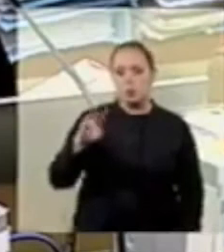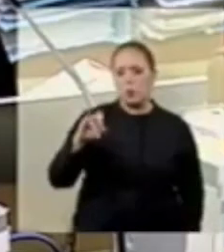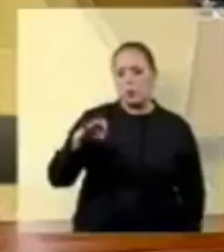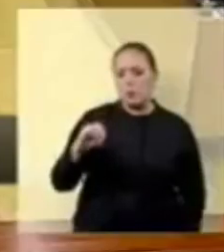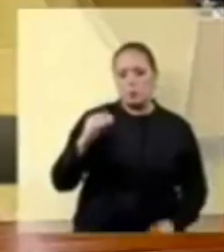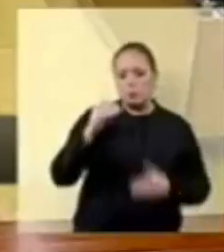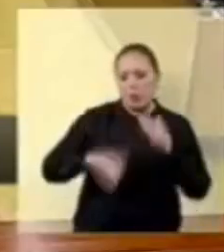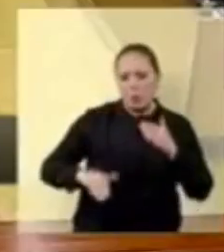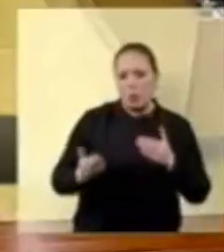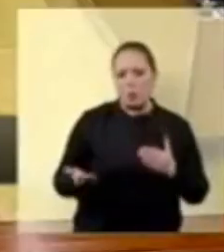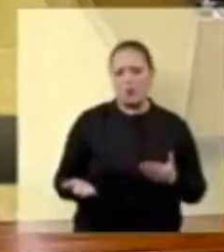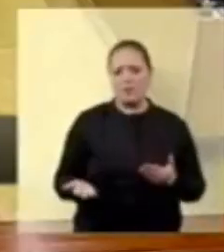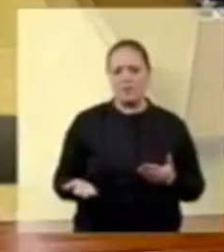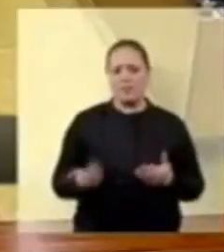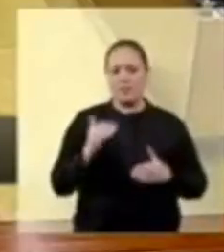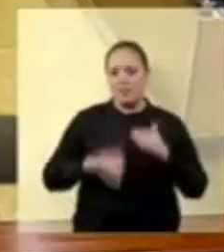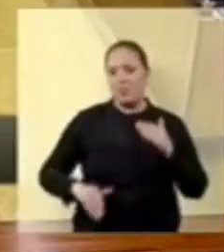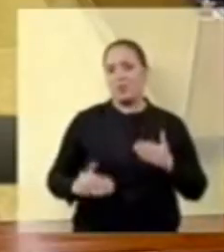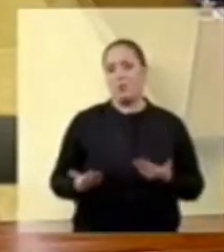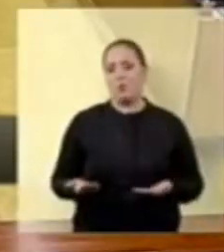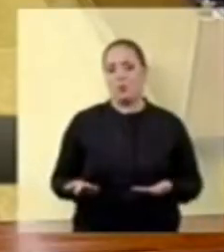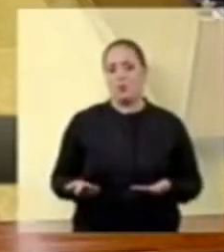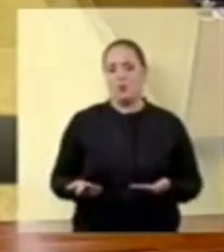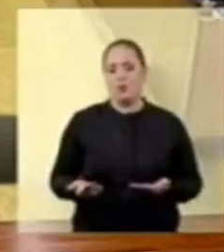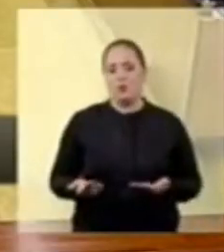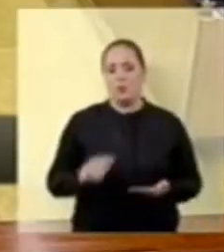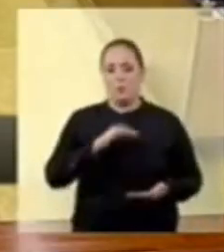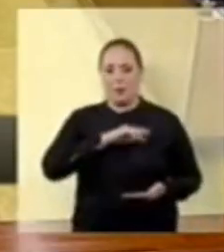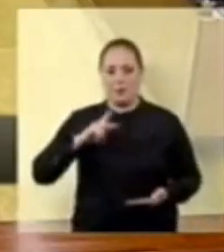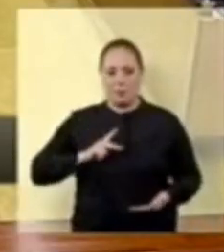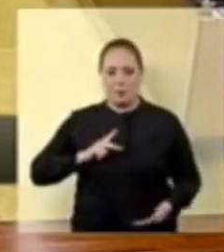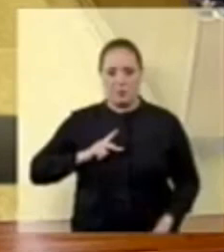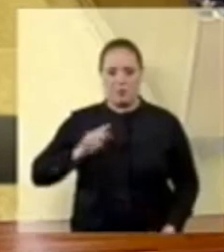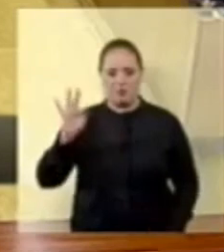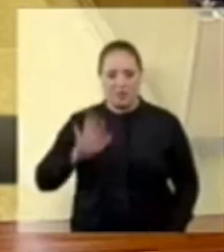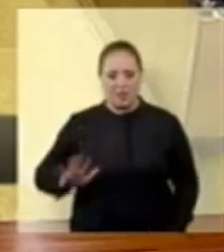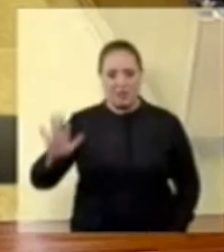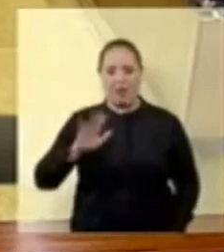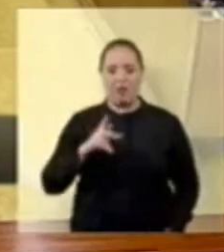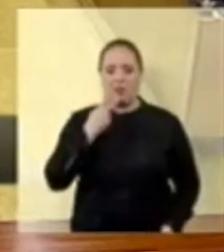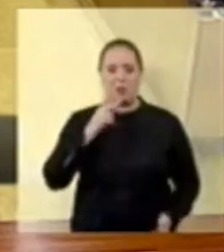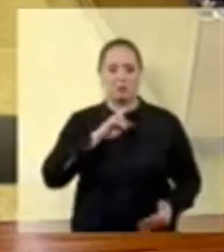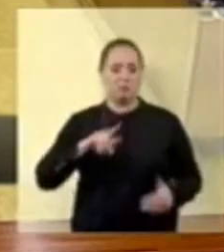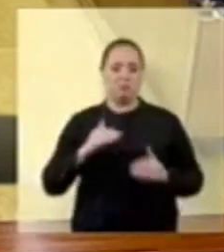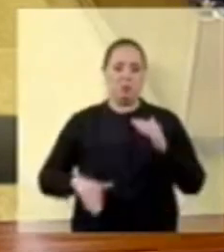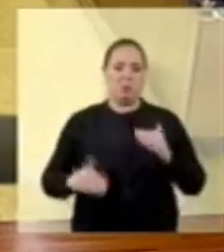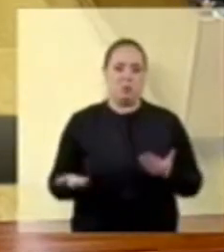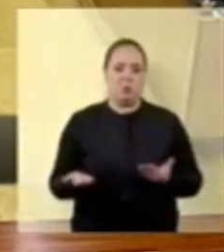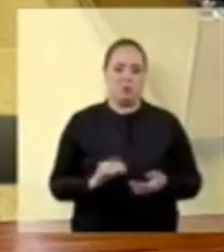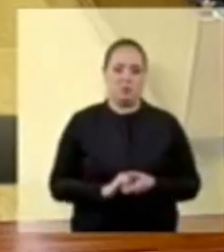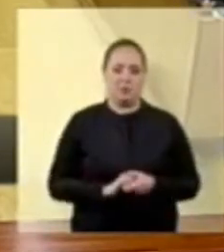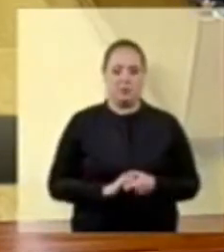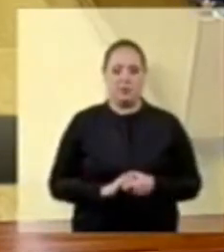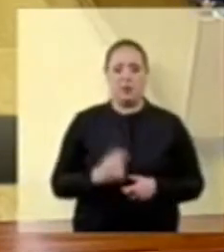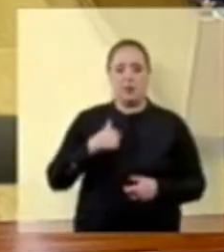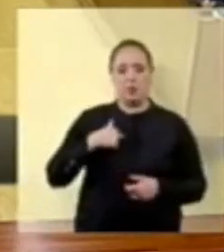foi pela negativa de provimento parecer do ministério público federal constante dos autos dei o